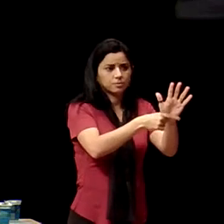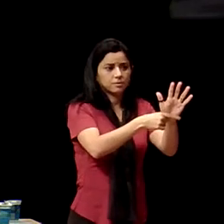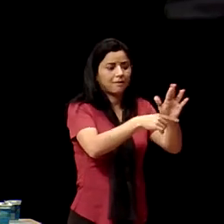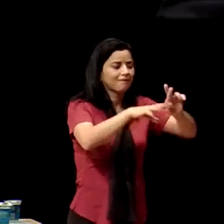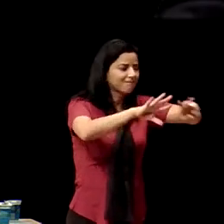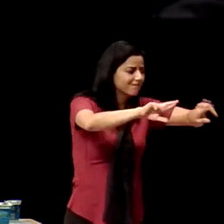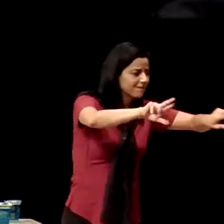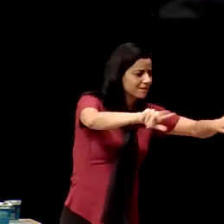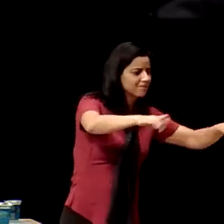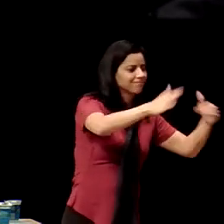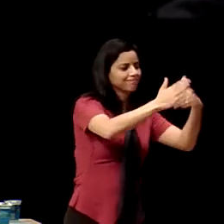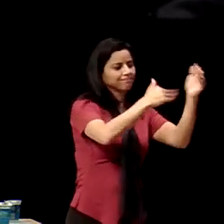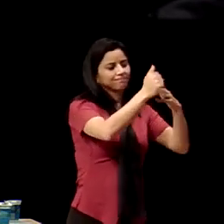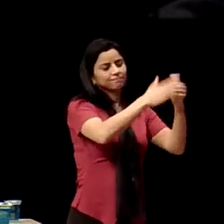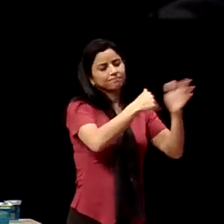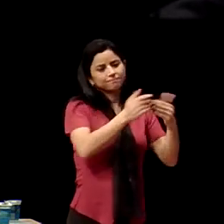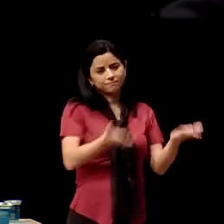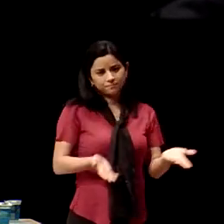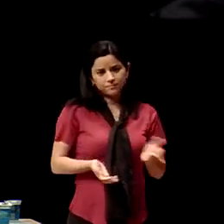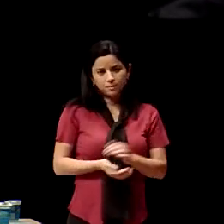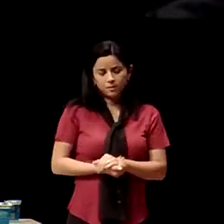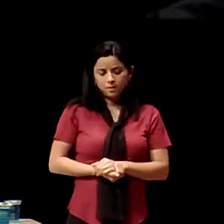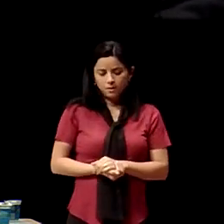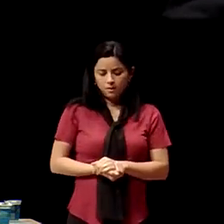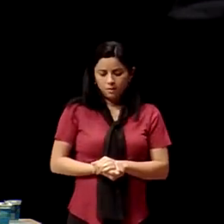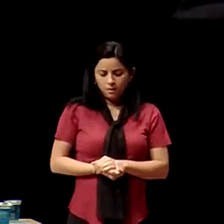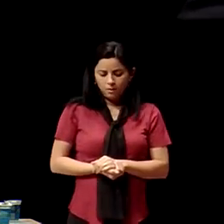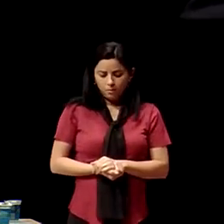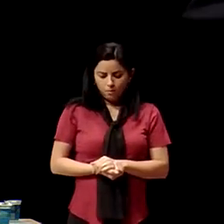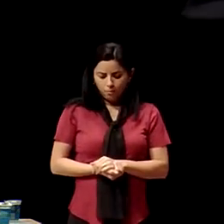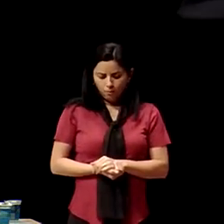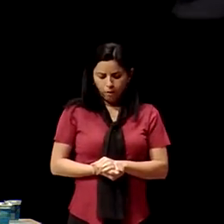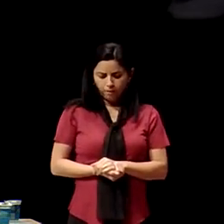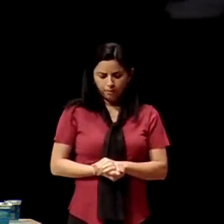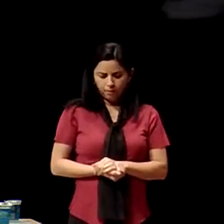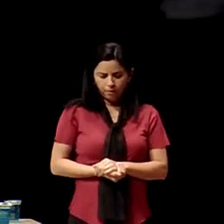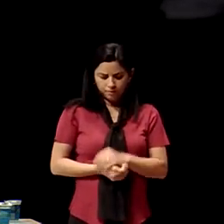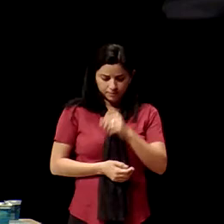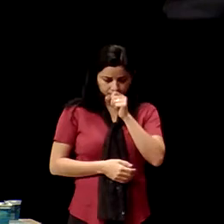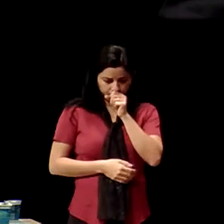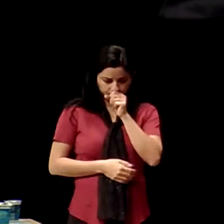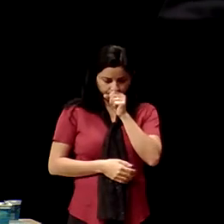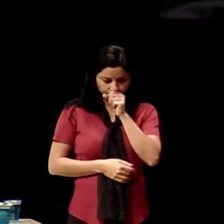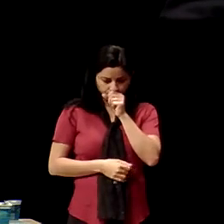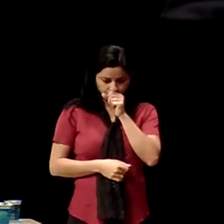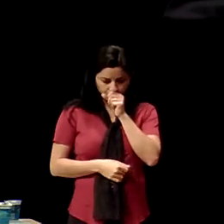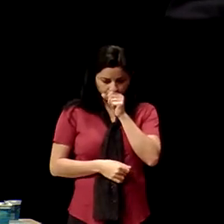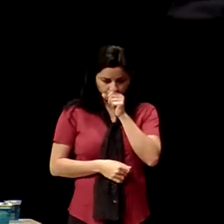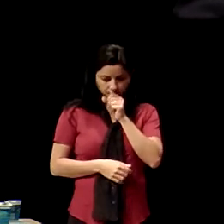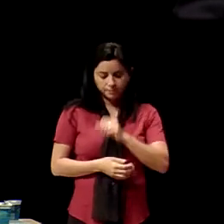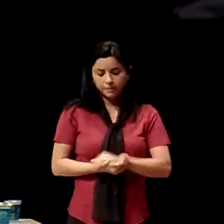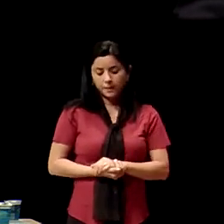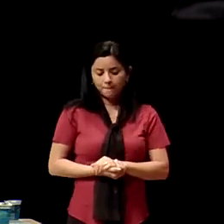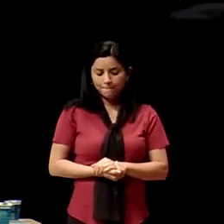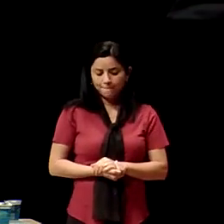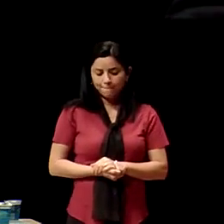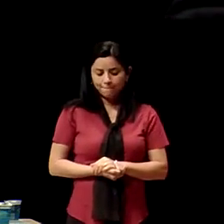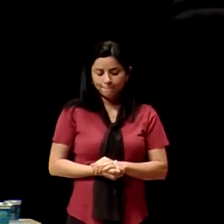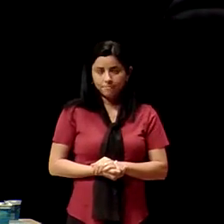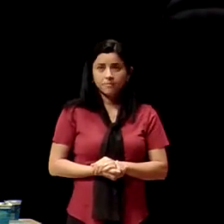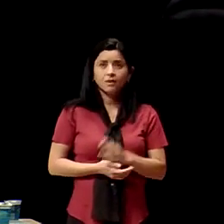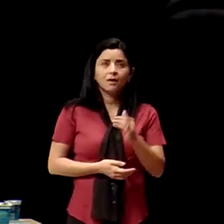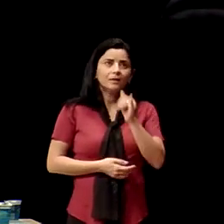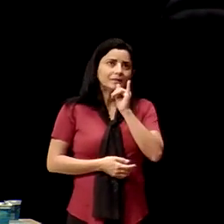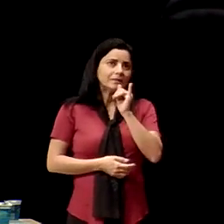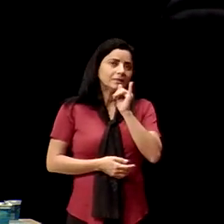profissões. Psychology, for example, is an example of this kind of discipline.